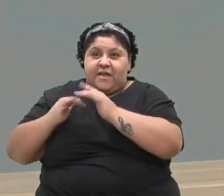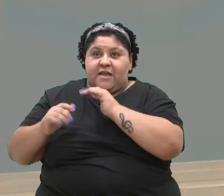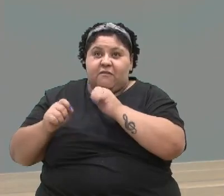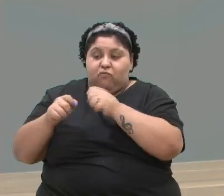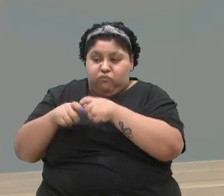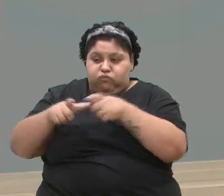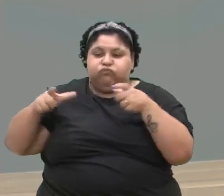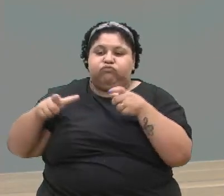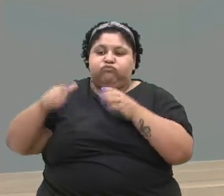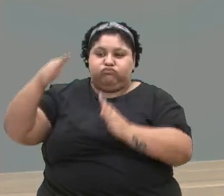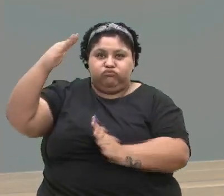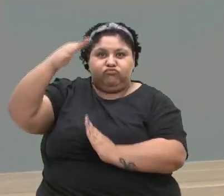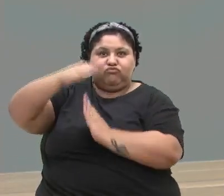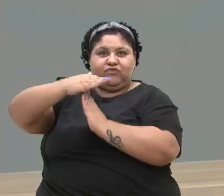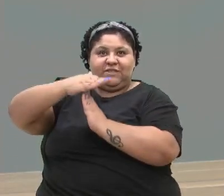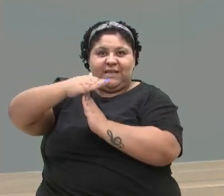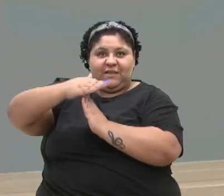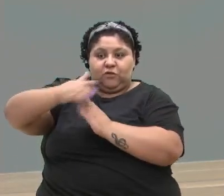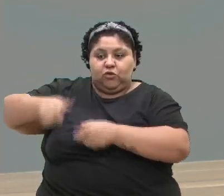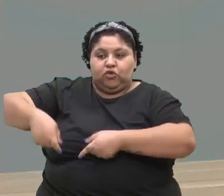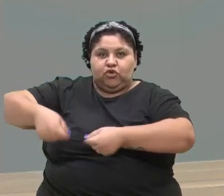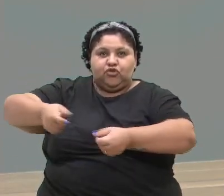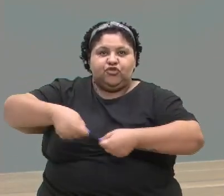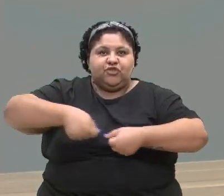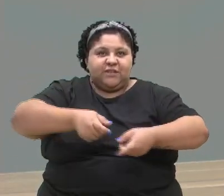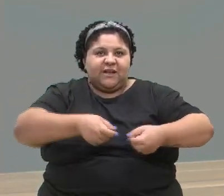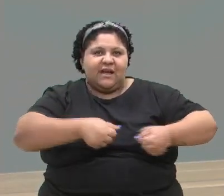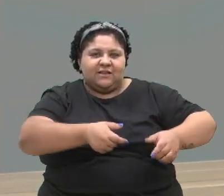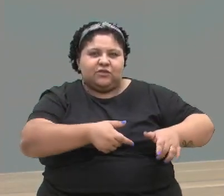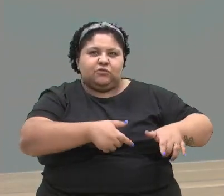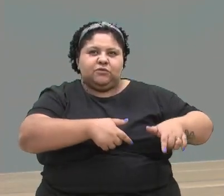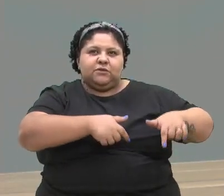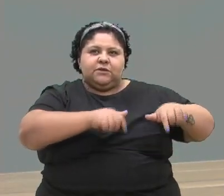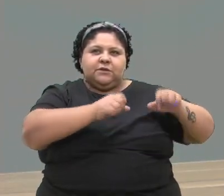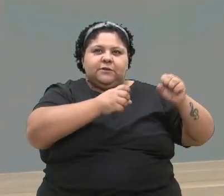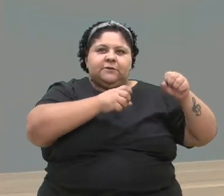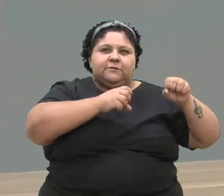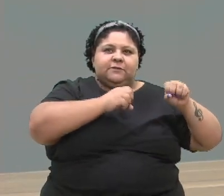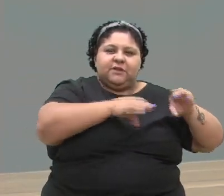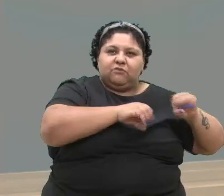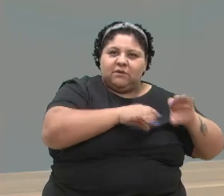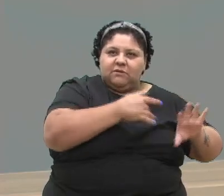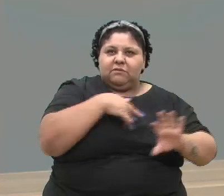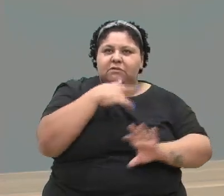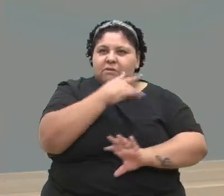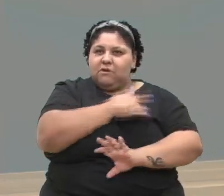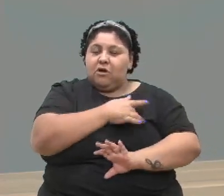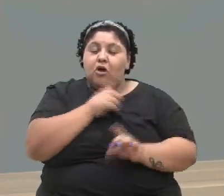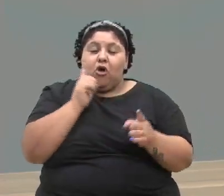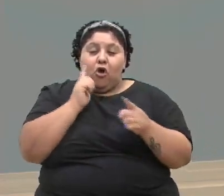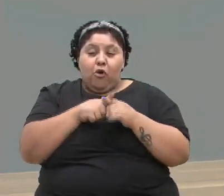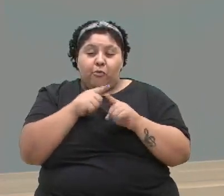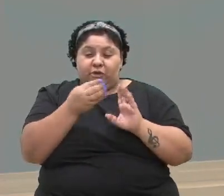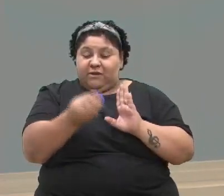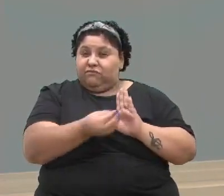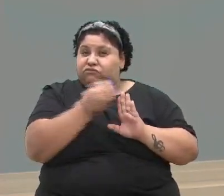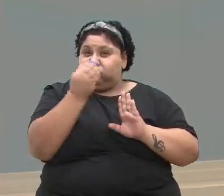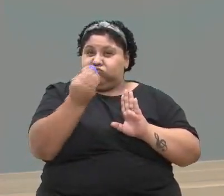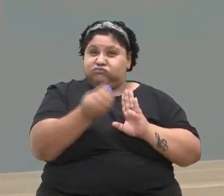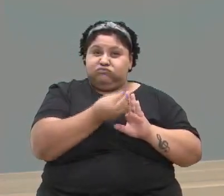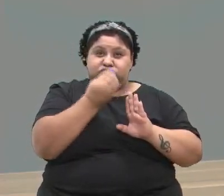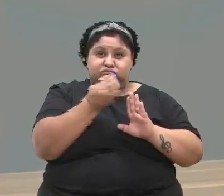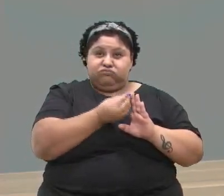ampliar o teto de gasto na área de educação e saúde em algumas áreas, porque estava com um orçamento